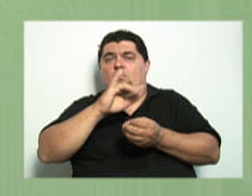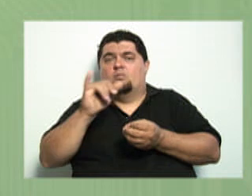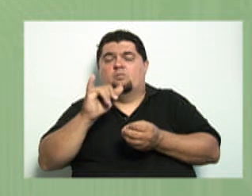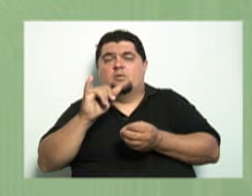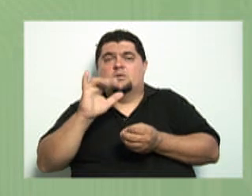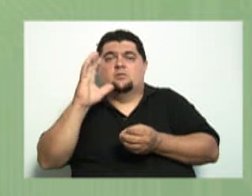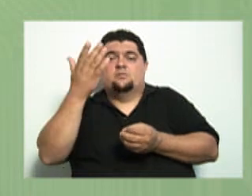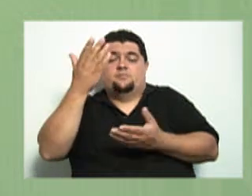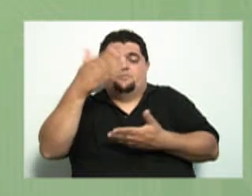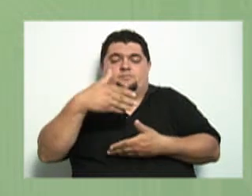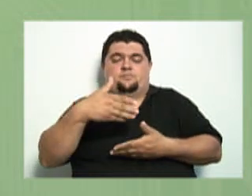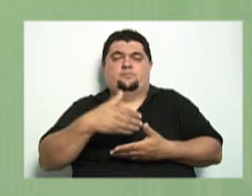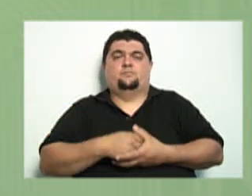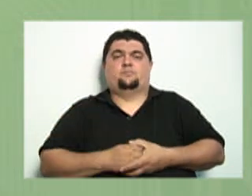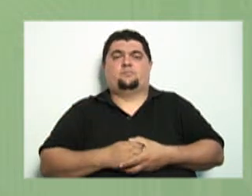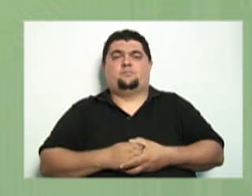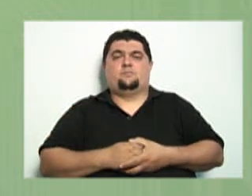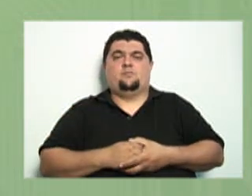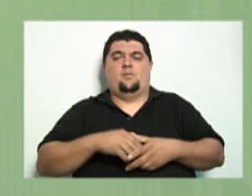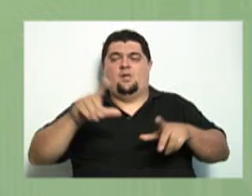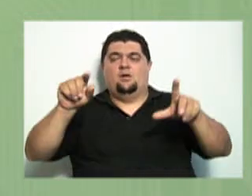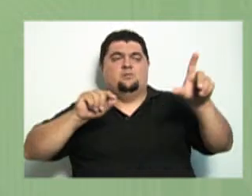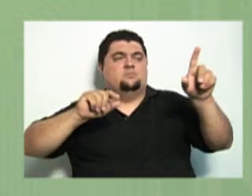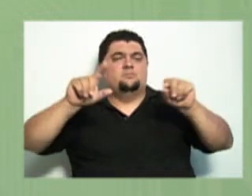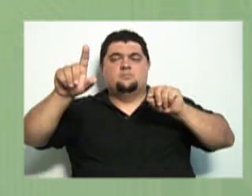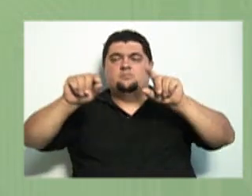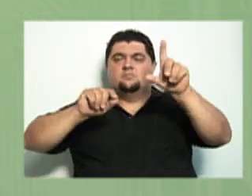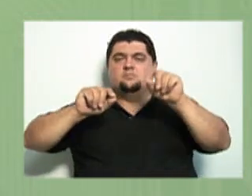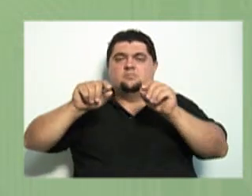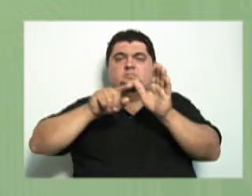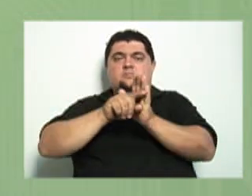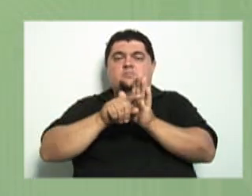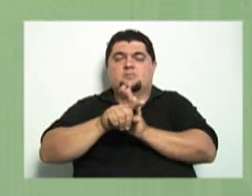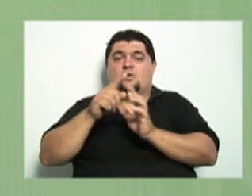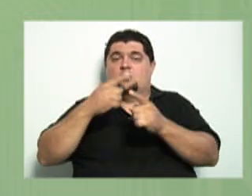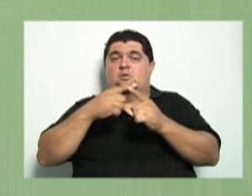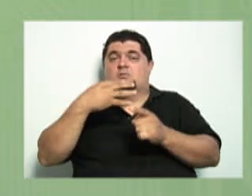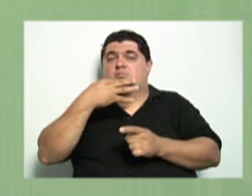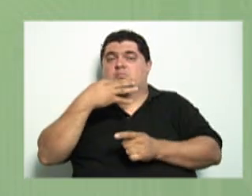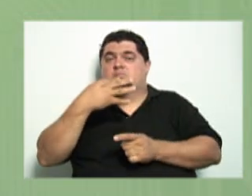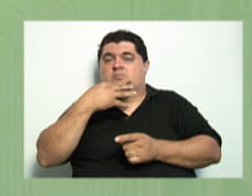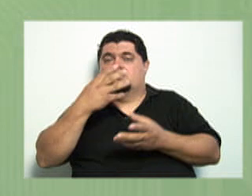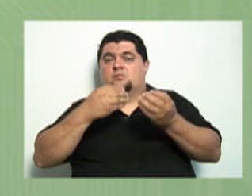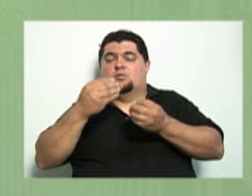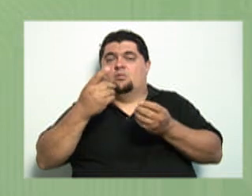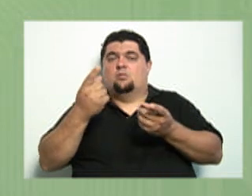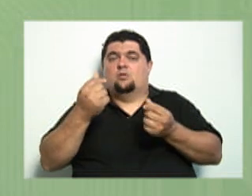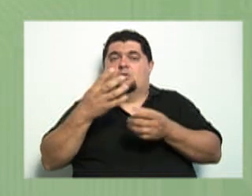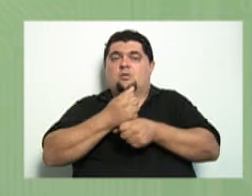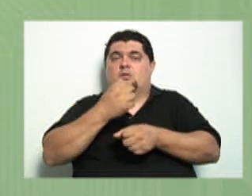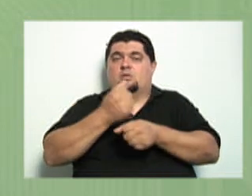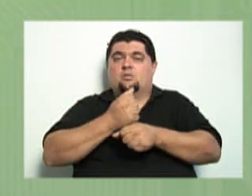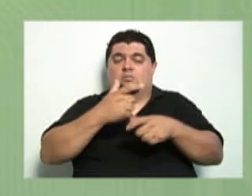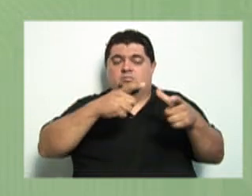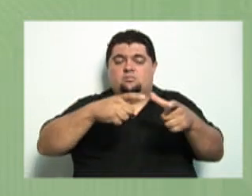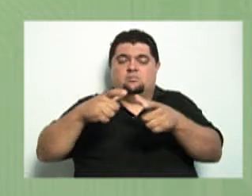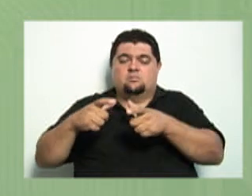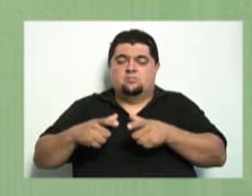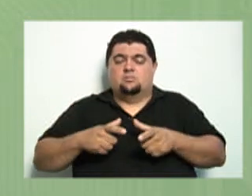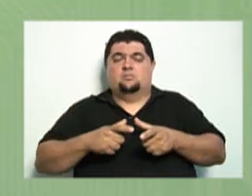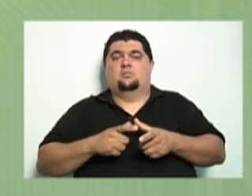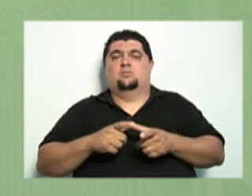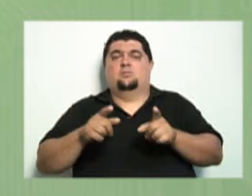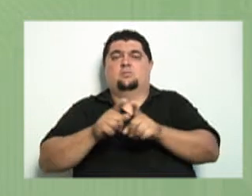nossa prova. Nós separamos algumas questões para você conhecer um pouco sobre economia regional. Ela está